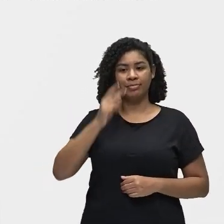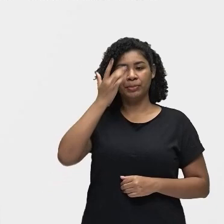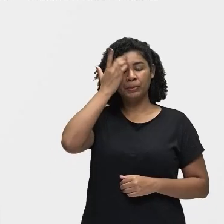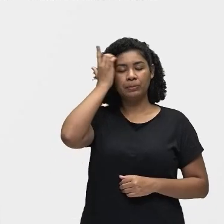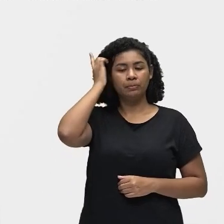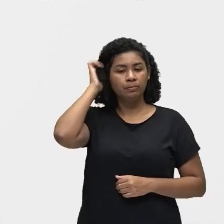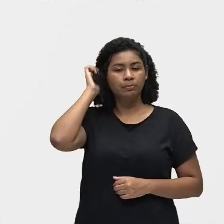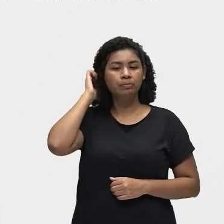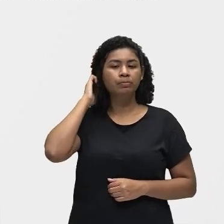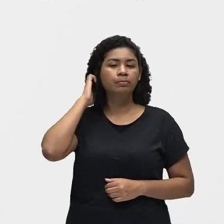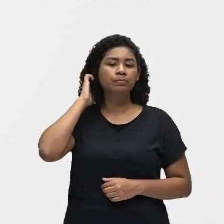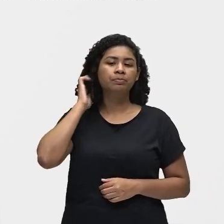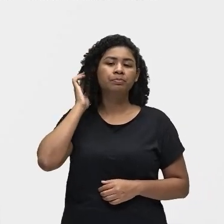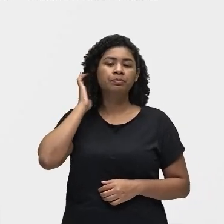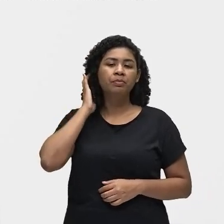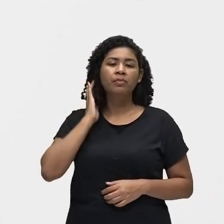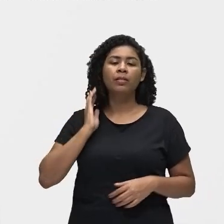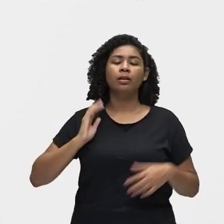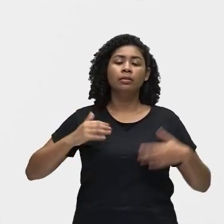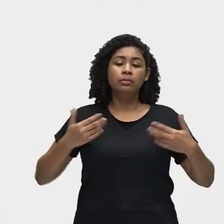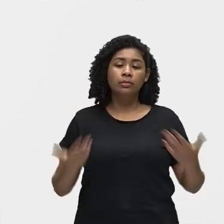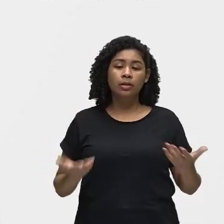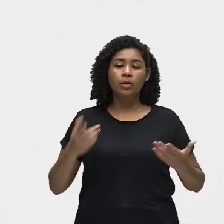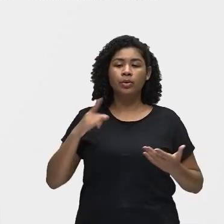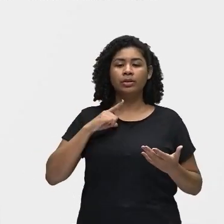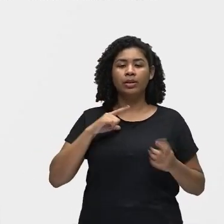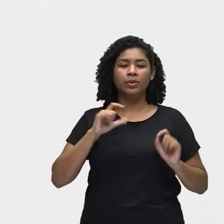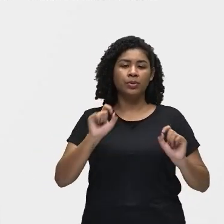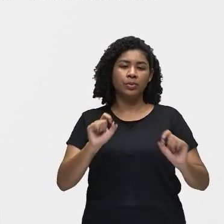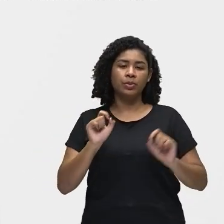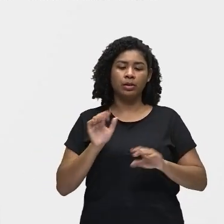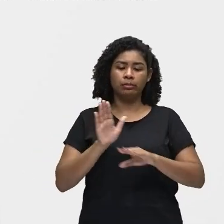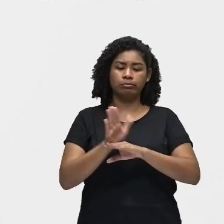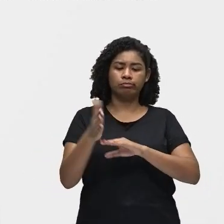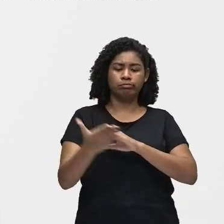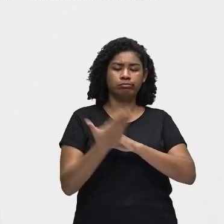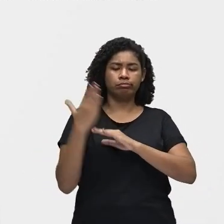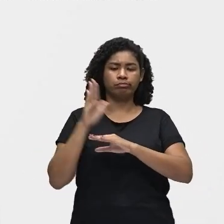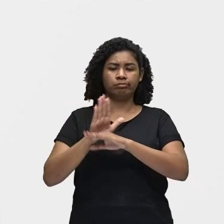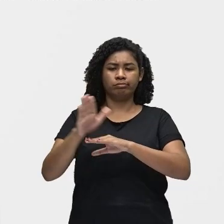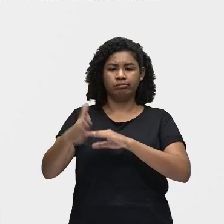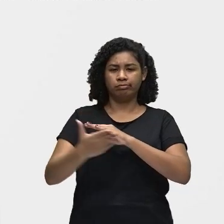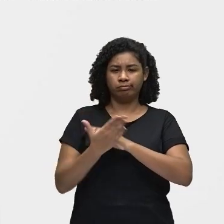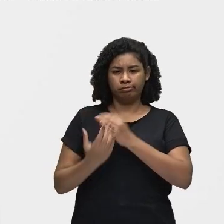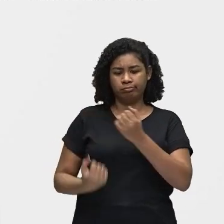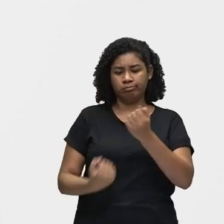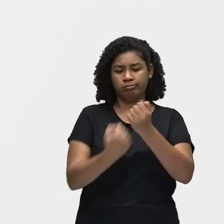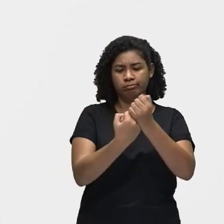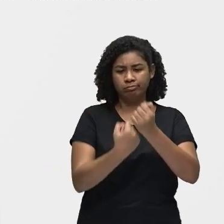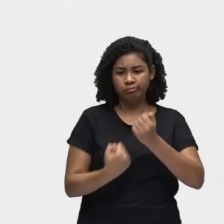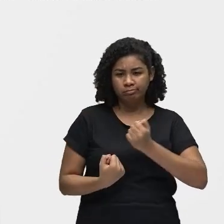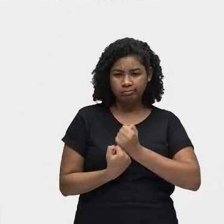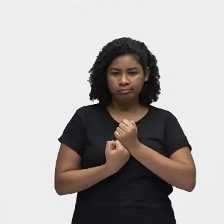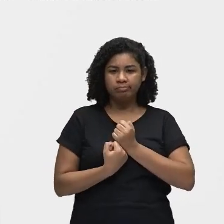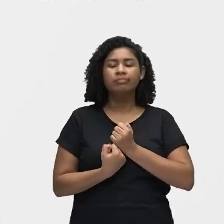se alimenta. Então, há aí uma relação de protocooperação. Eles podem viver separadamente, mas aí